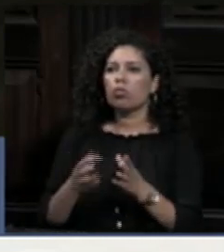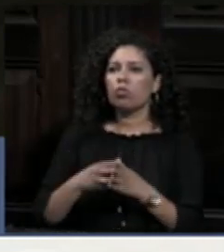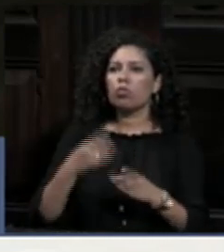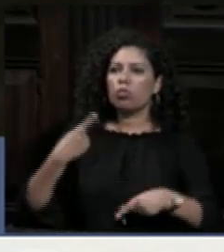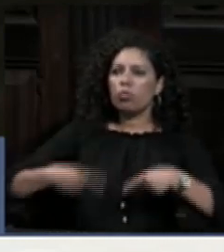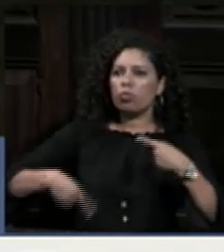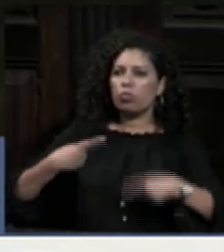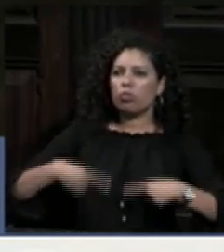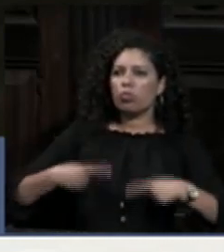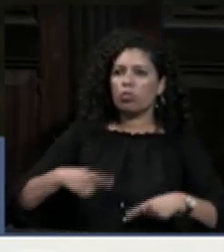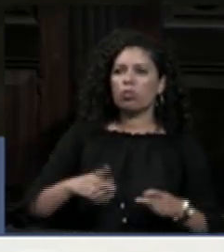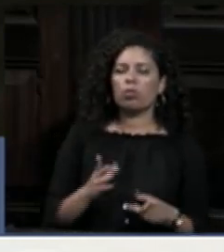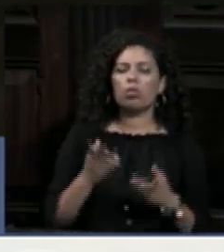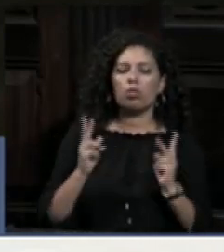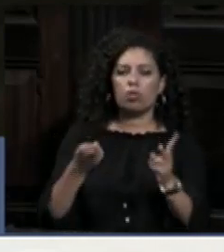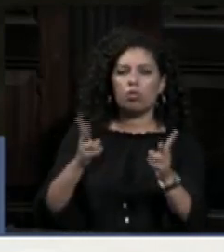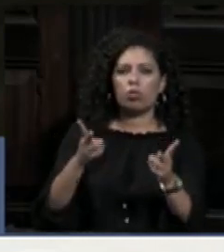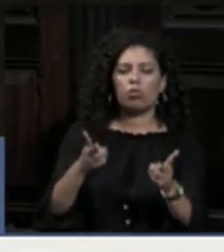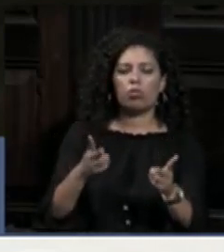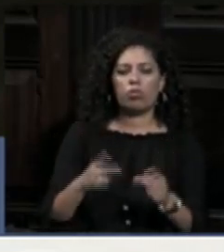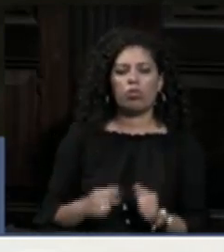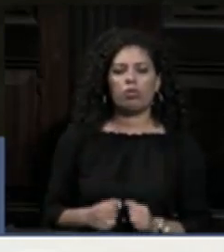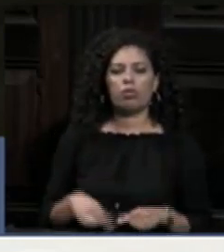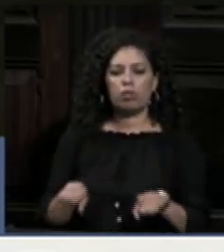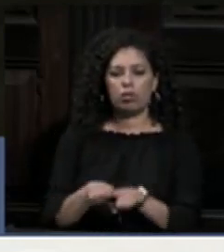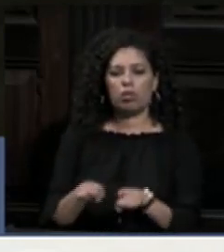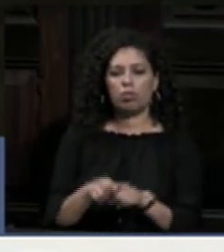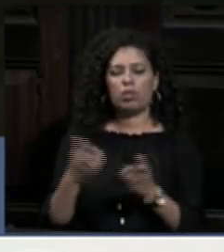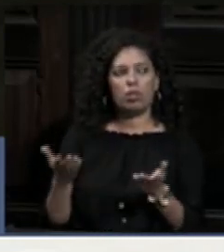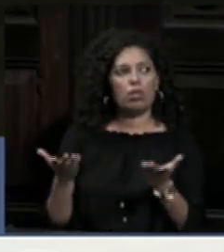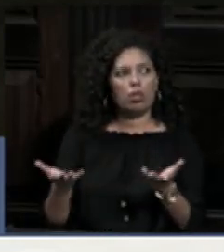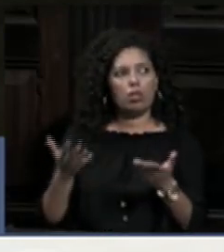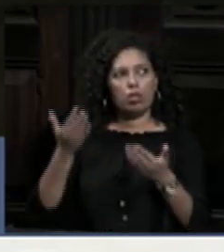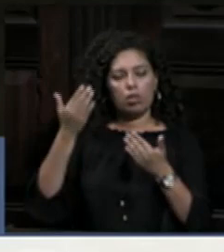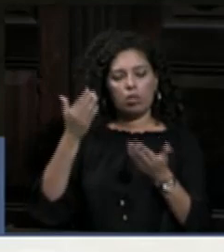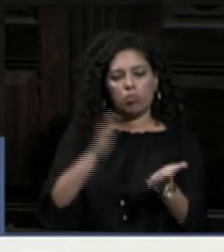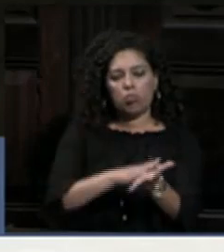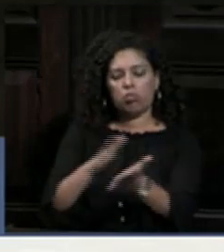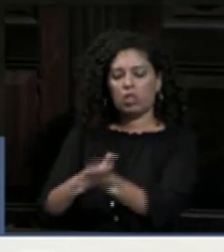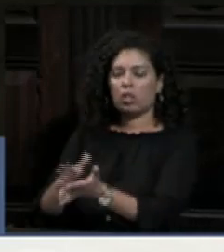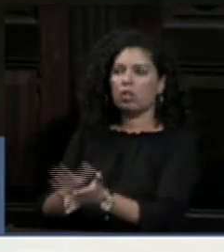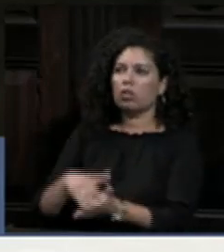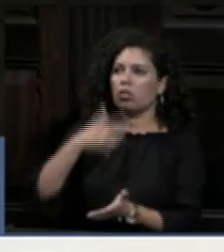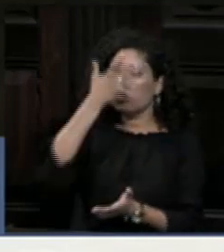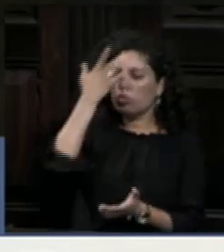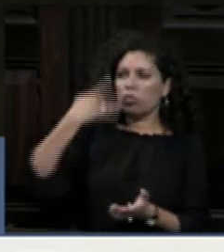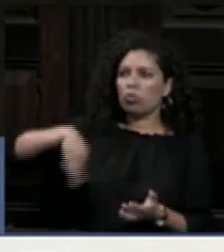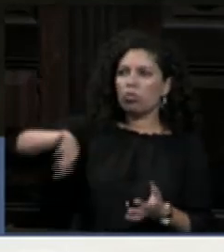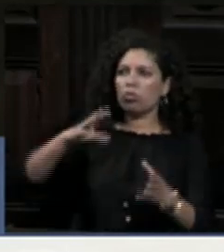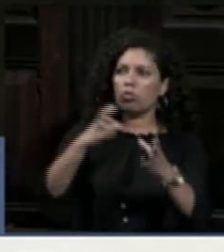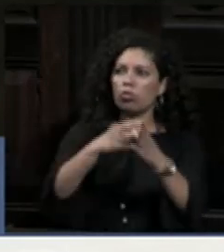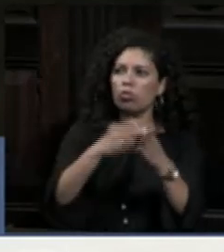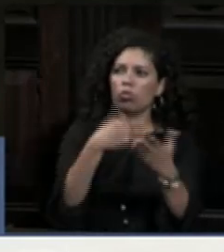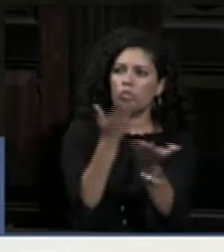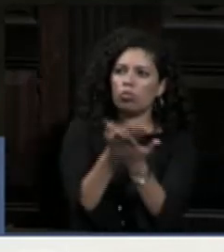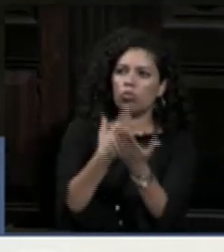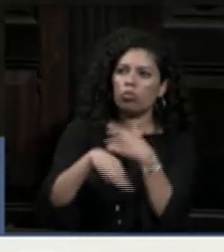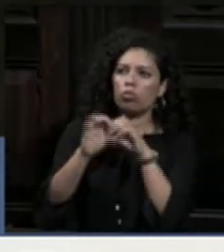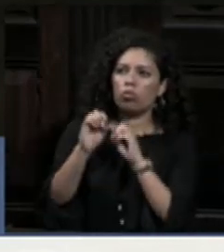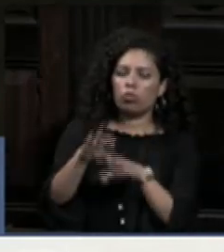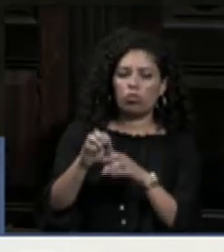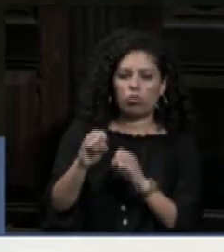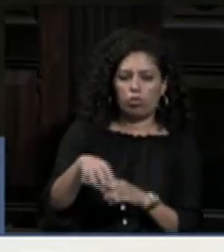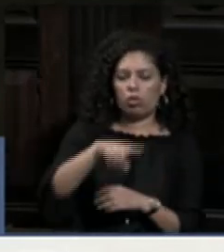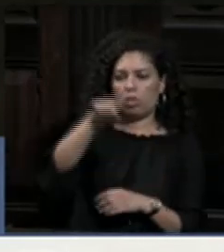dignidade maior justiça maior eu quero muito parabenizar a todos os estudantes aqui presente porque eu sempre fui favorável